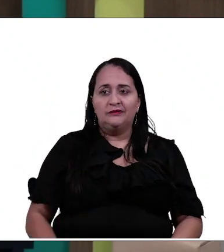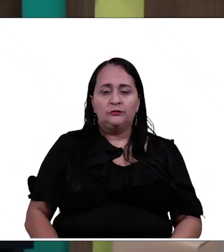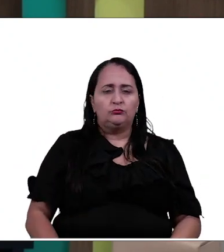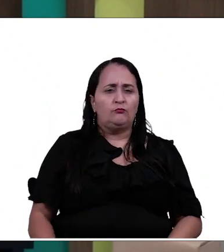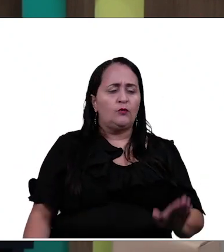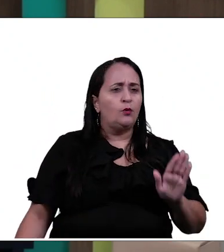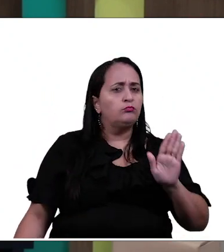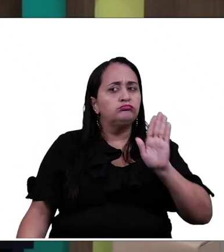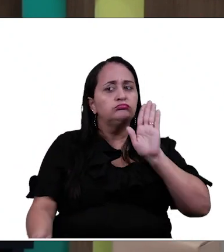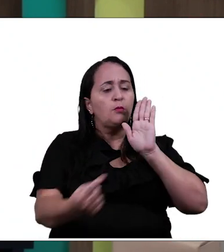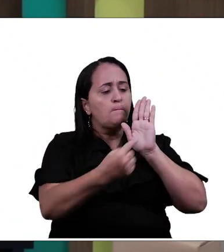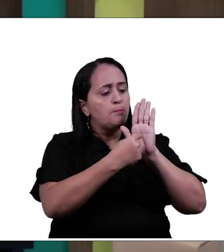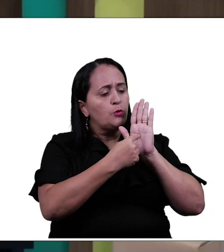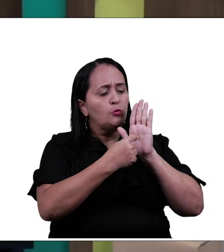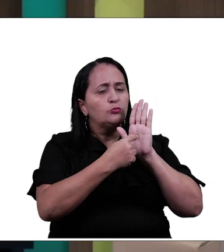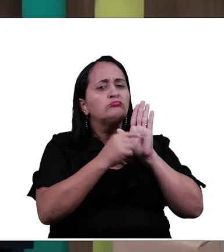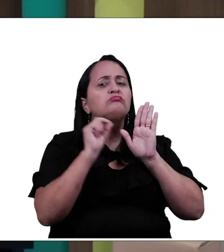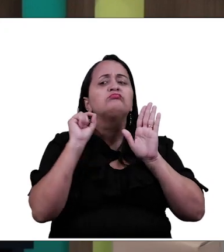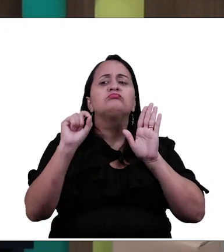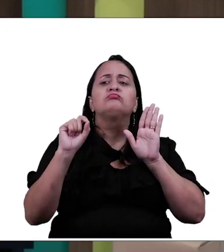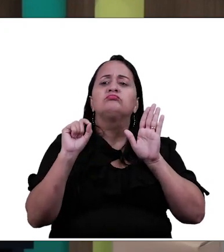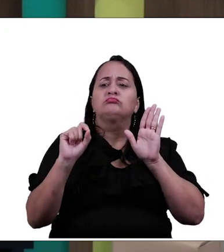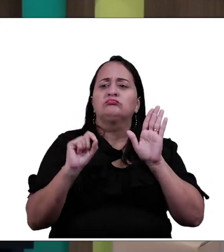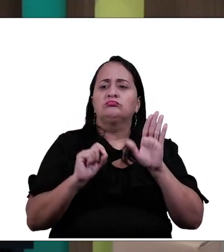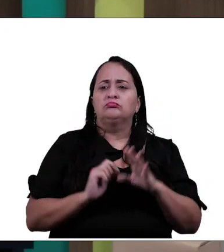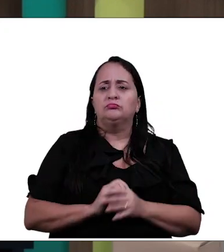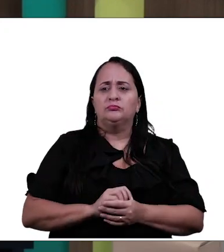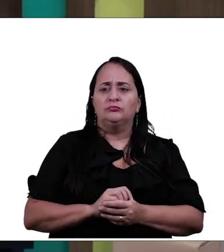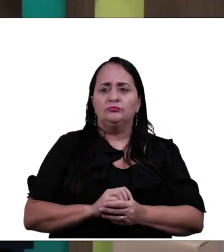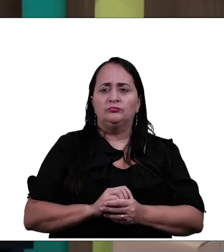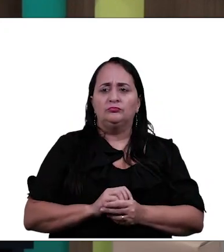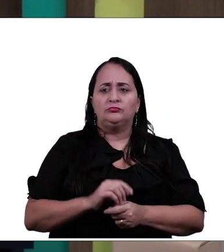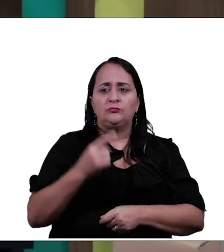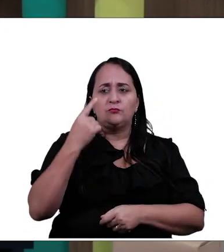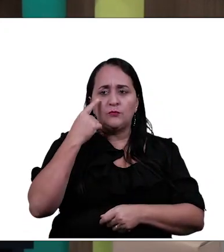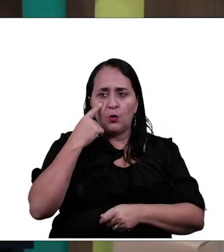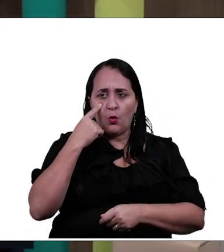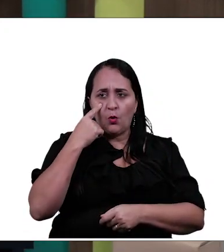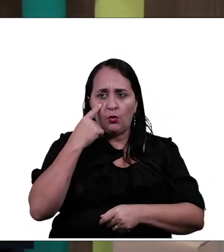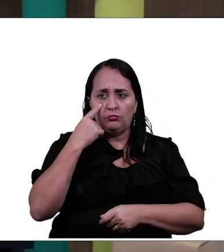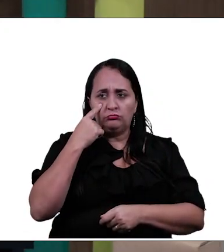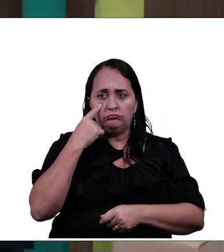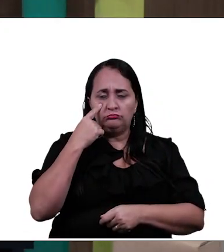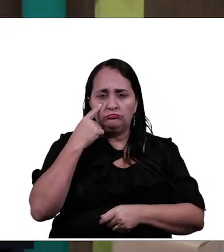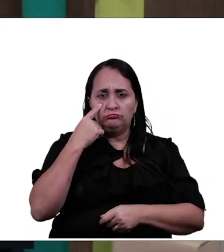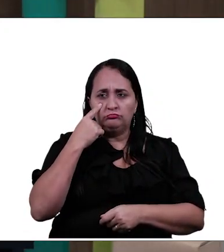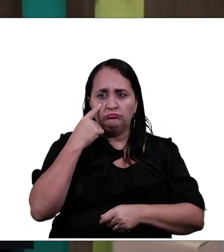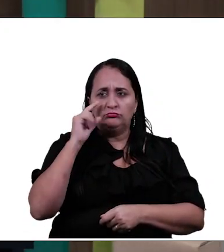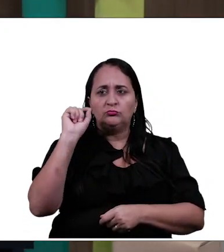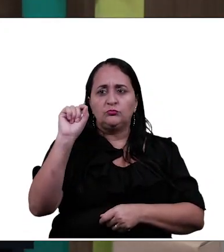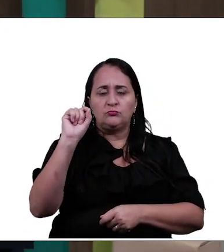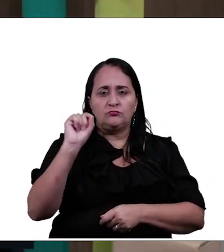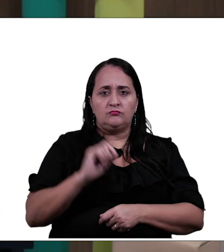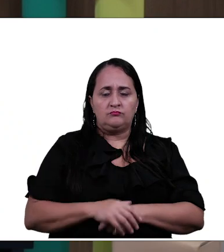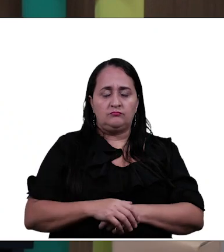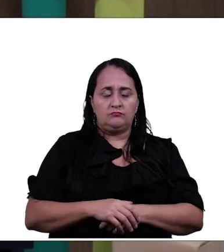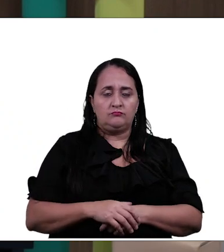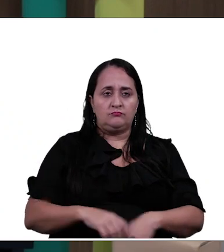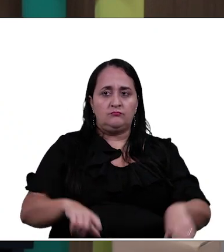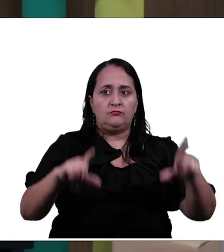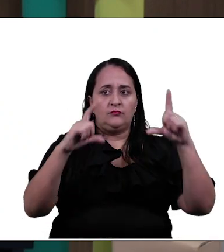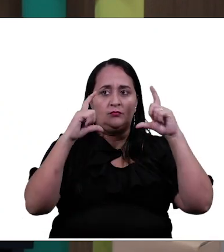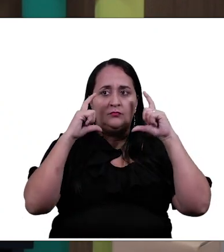qualquer número inteiro. Lembra-se do conjunto dos números inteiros? Aqueles números que vai do